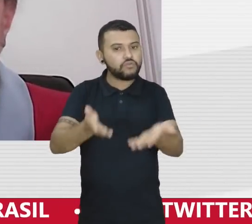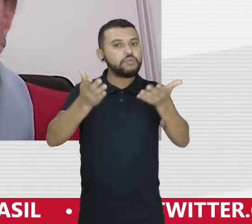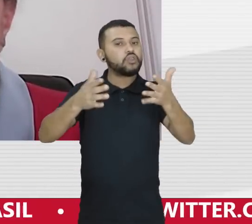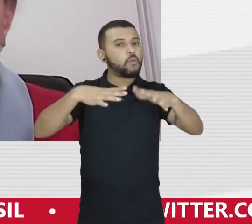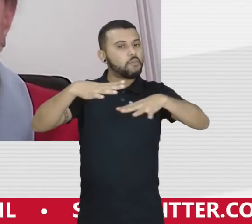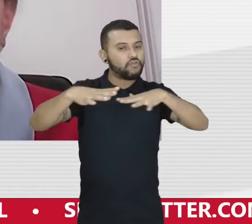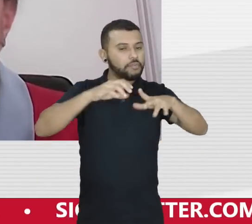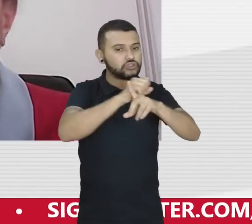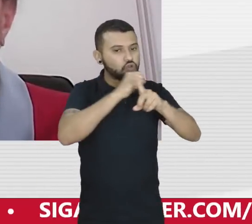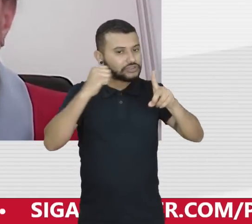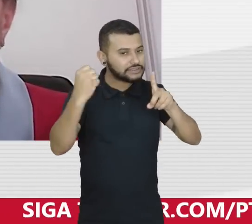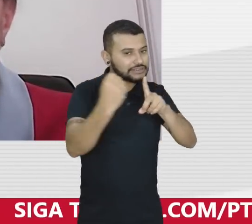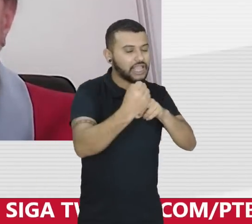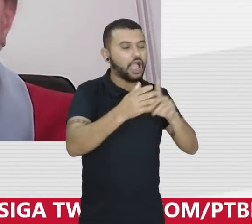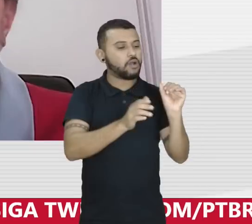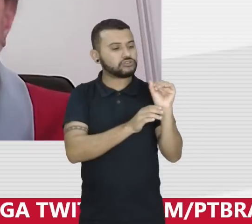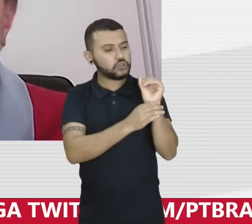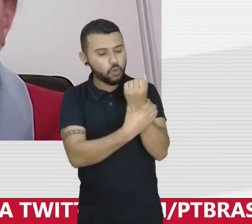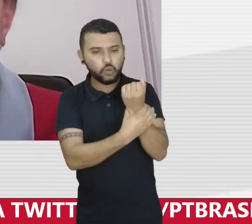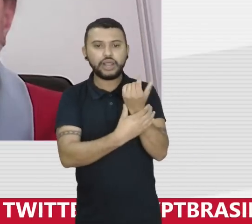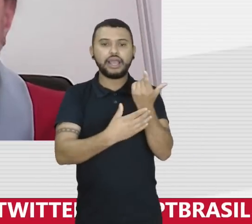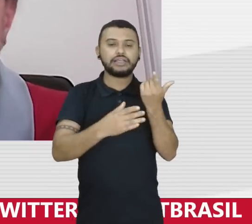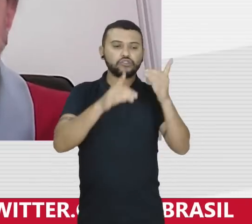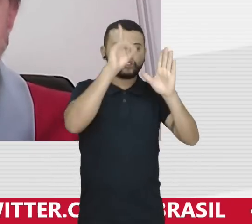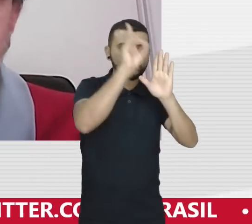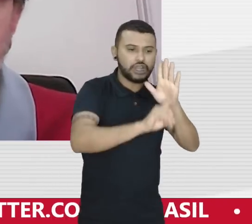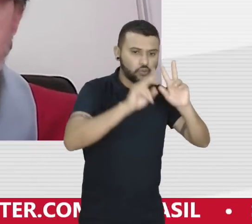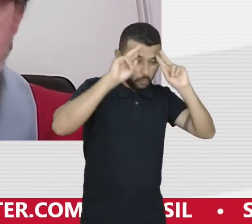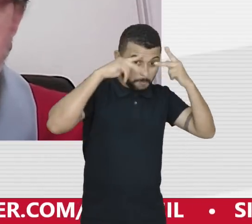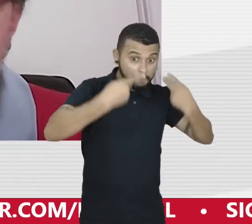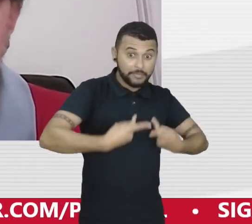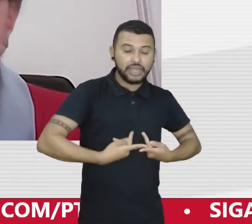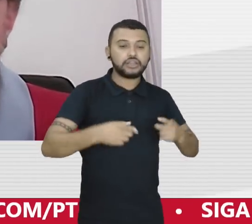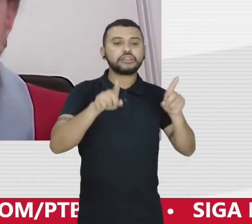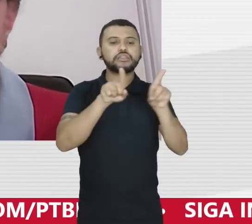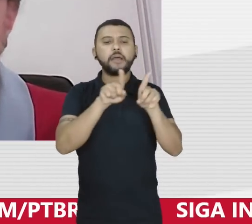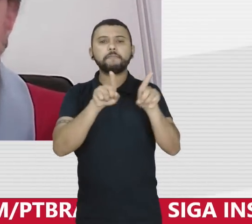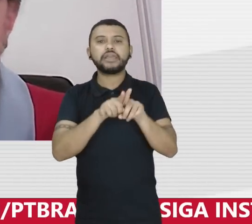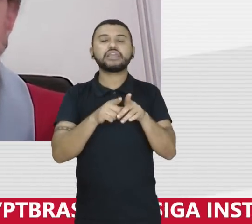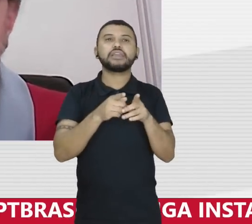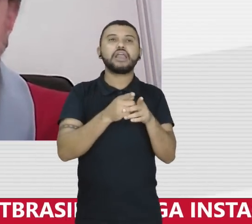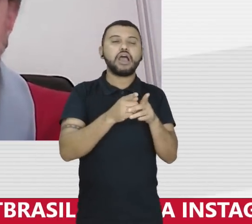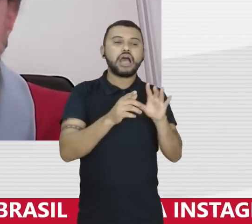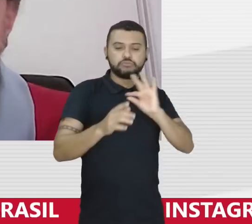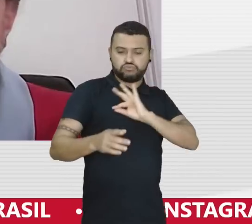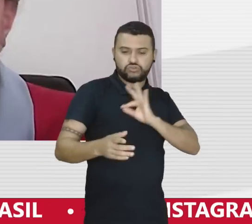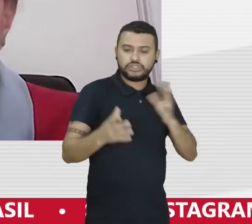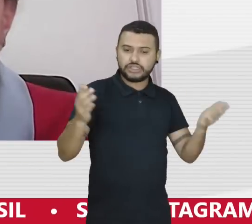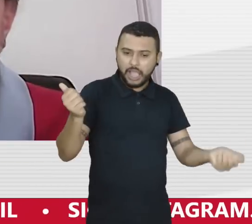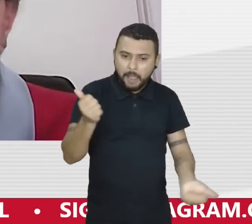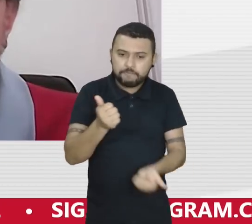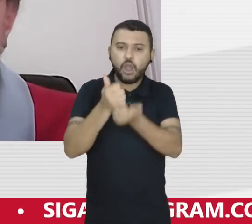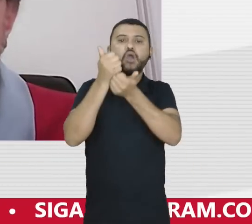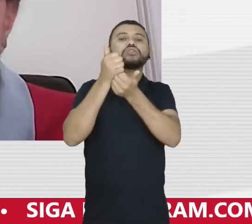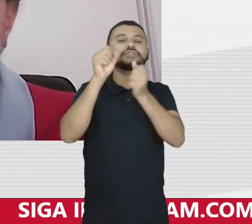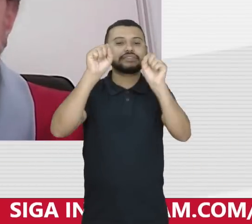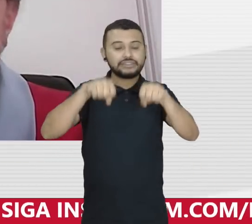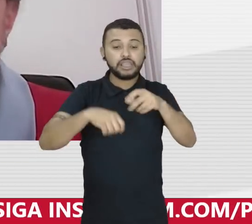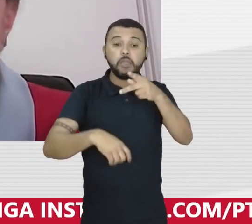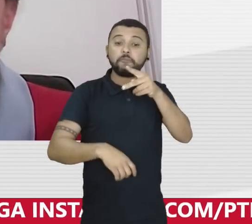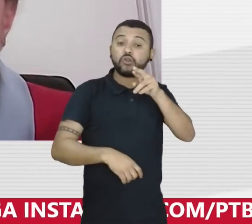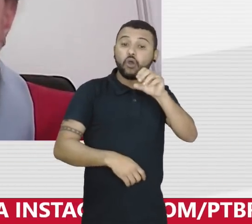movimentos sociais de segurança, de direitos humanos e das próprias forças policiais, porque através do